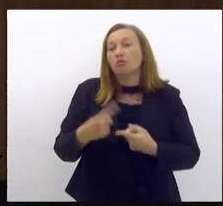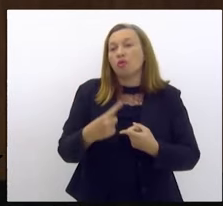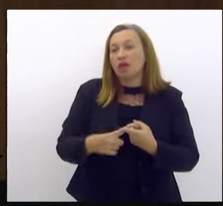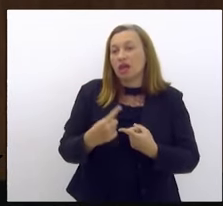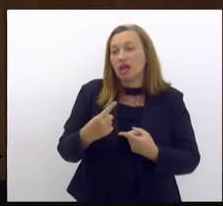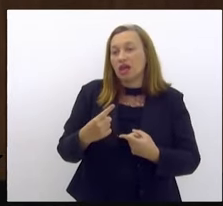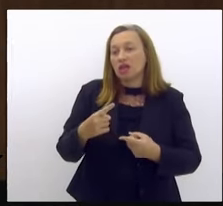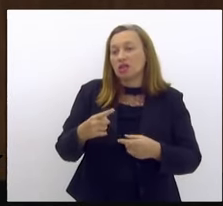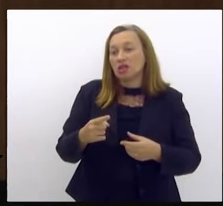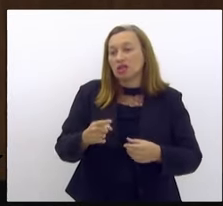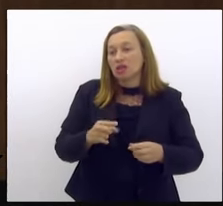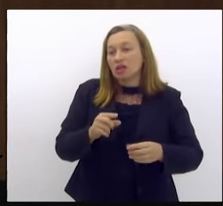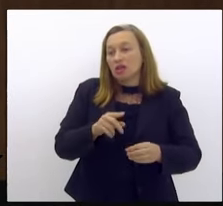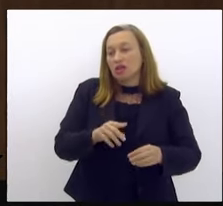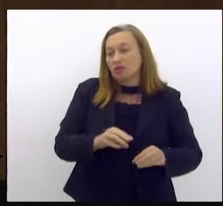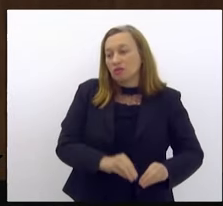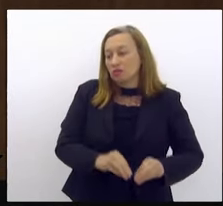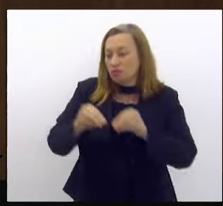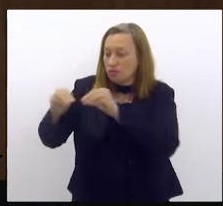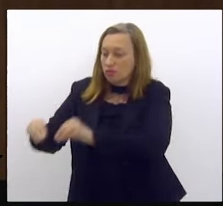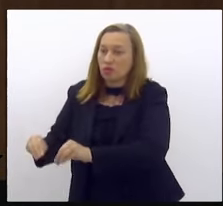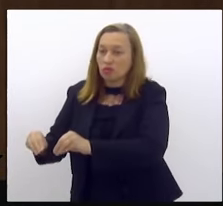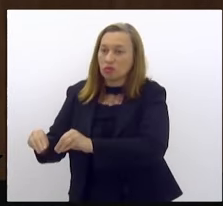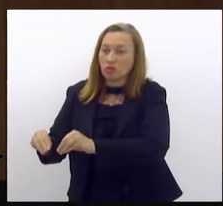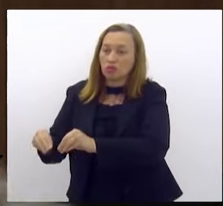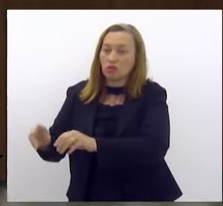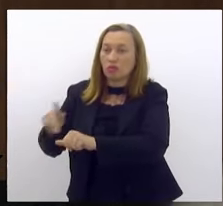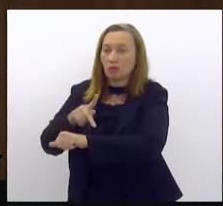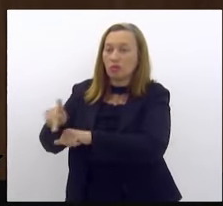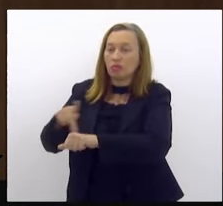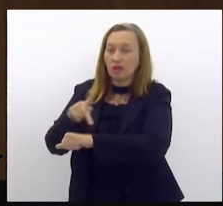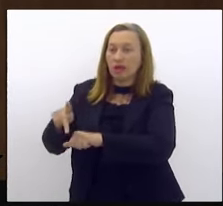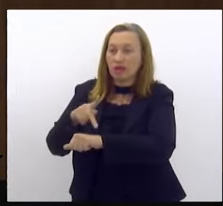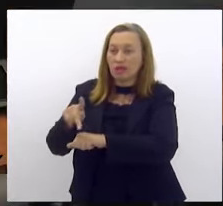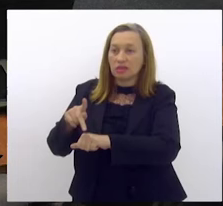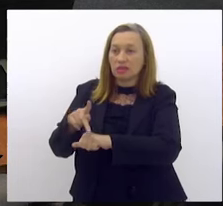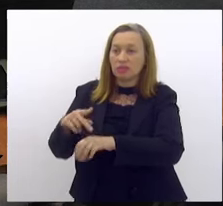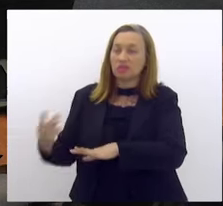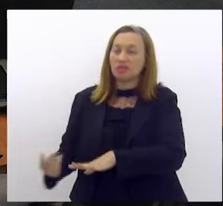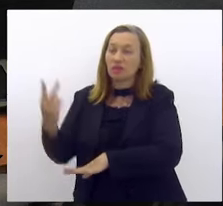para ser valorizado, não tem graça. O Brasil é cheio de atleta. Obrigado.